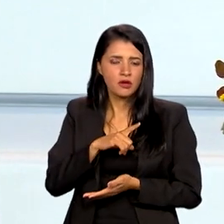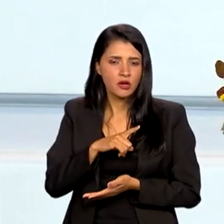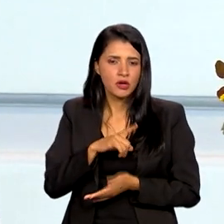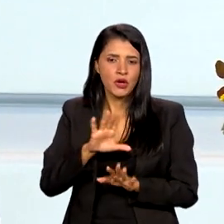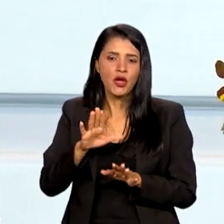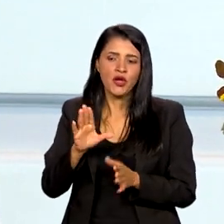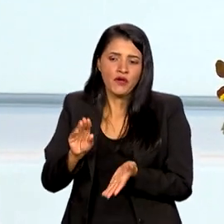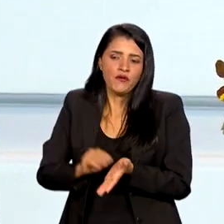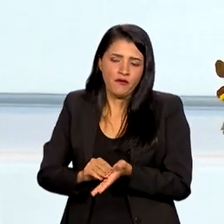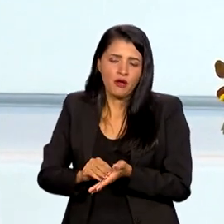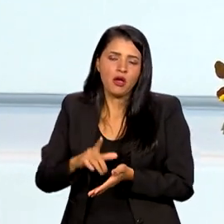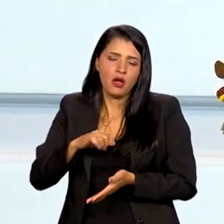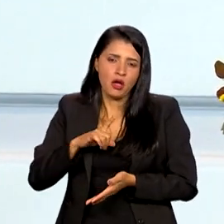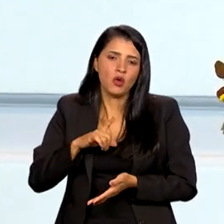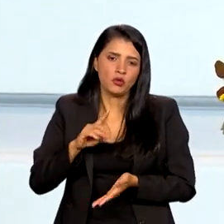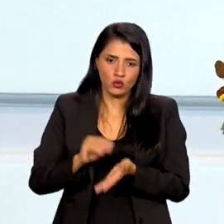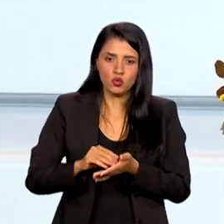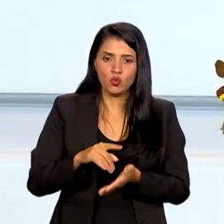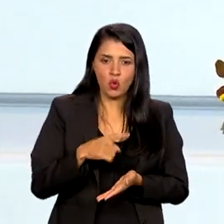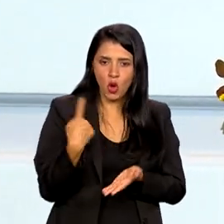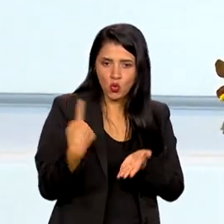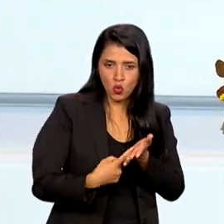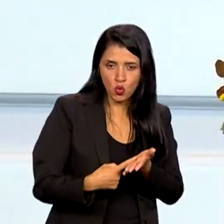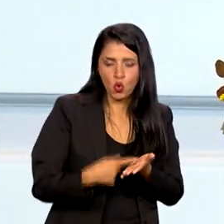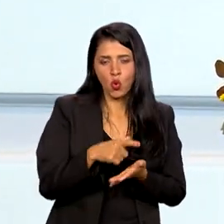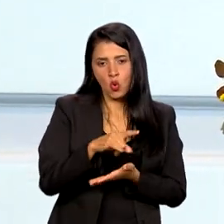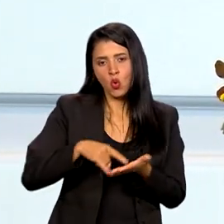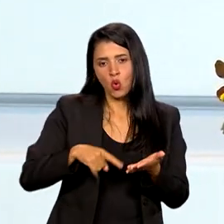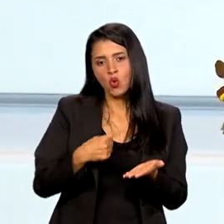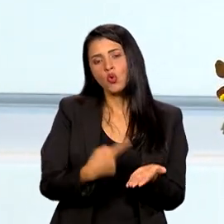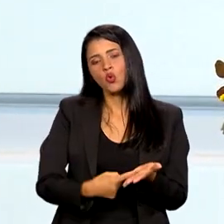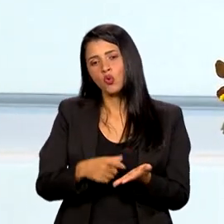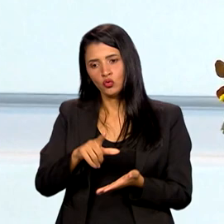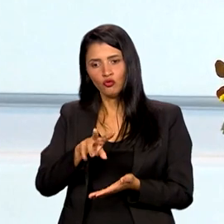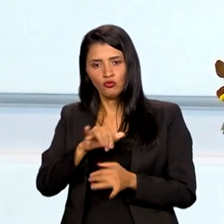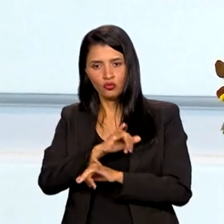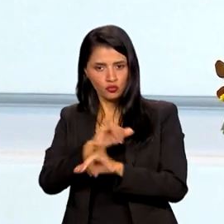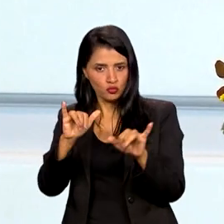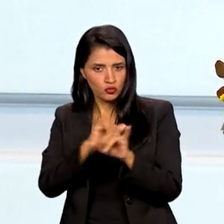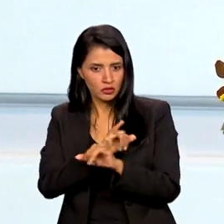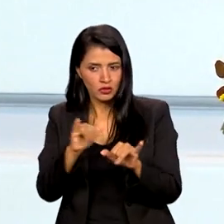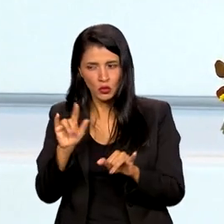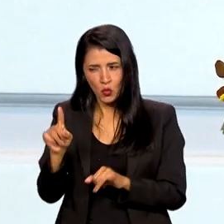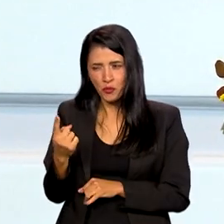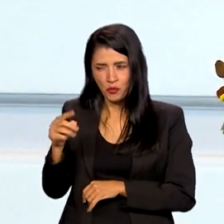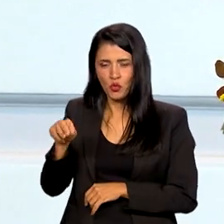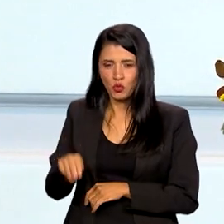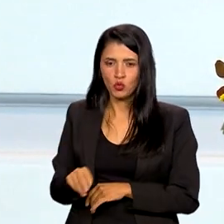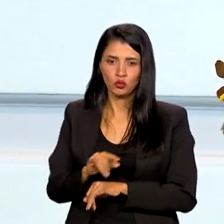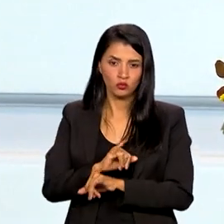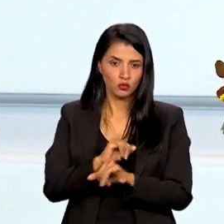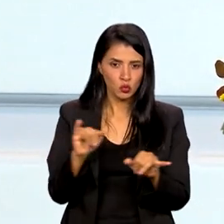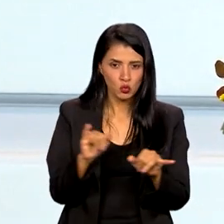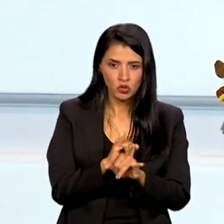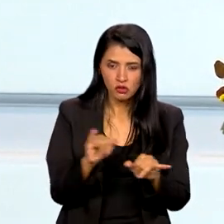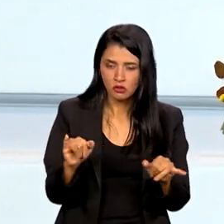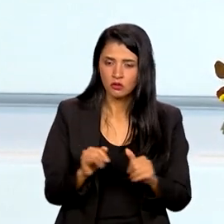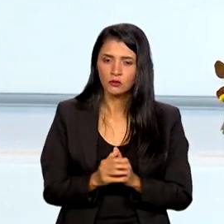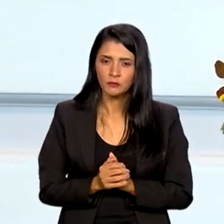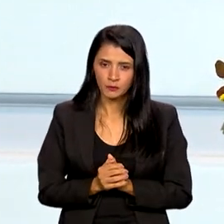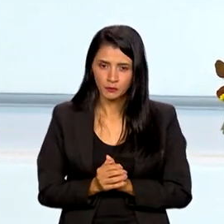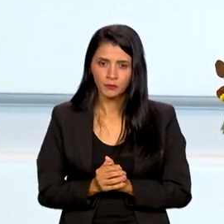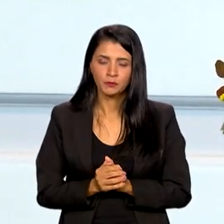Não faltam, faltam. O acordo, ele foi anunciado, só um minutinho. Ele foi anunciado,